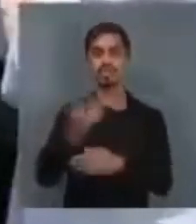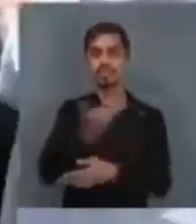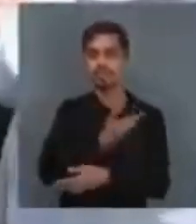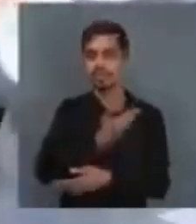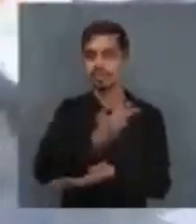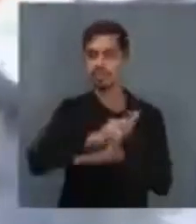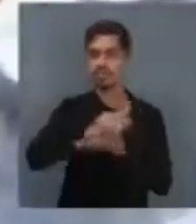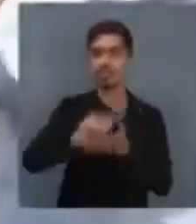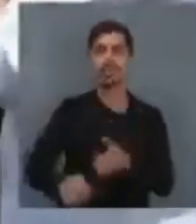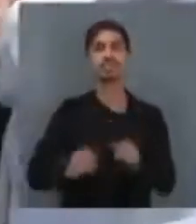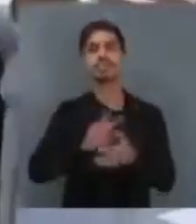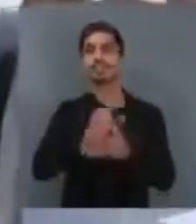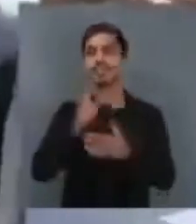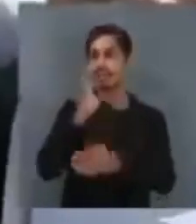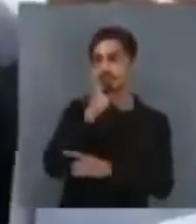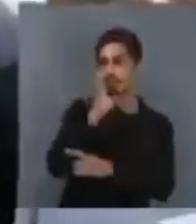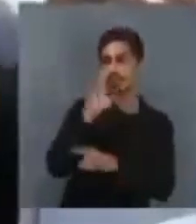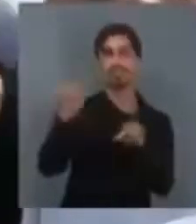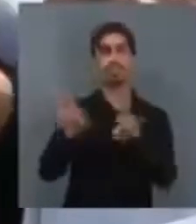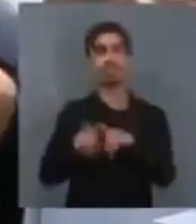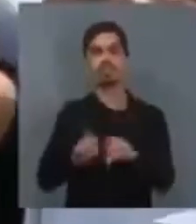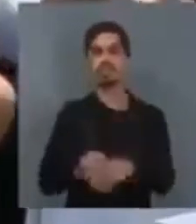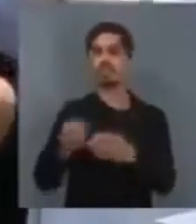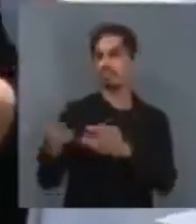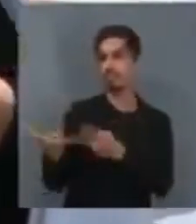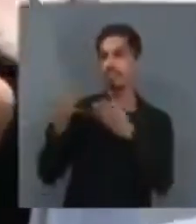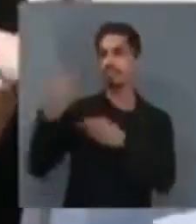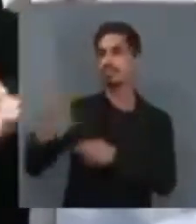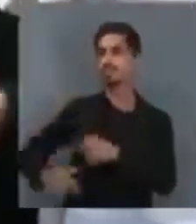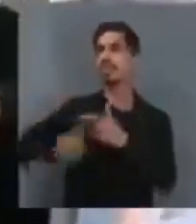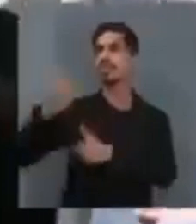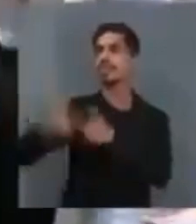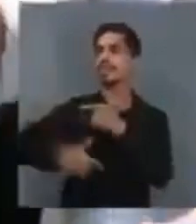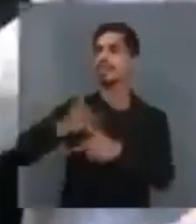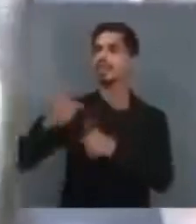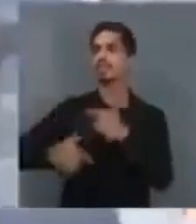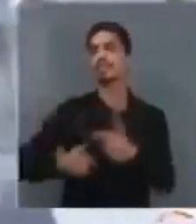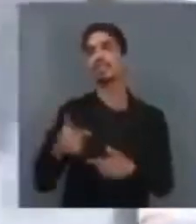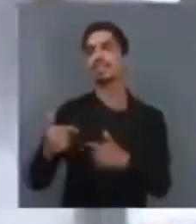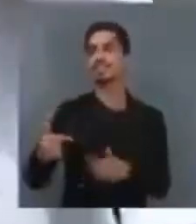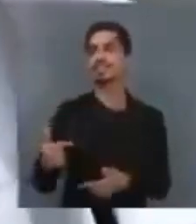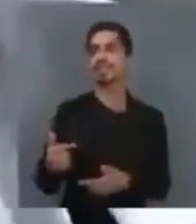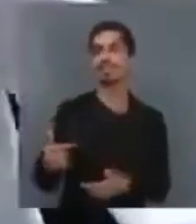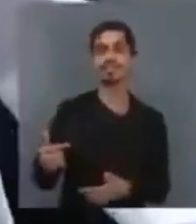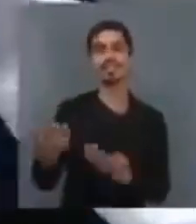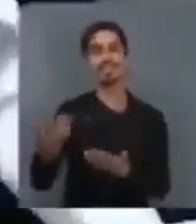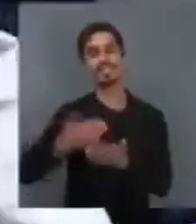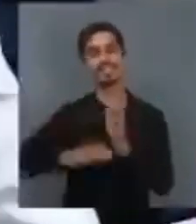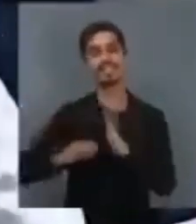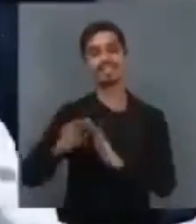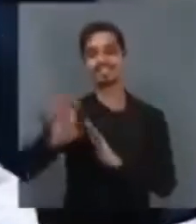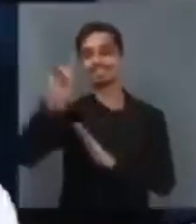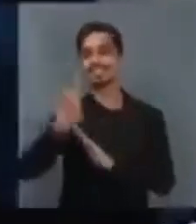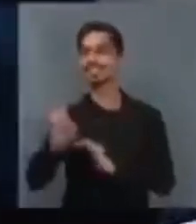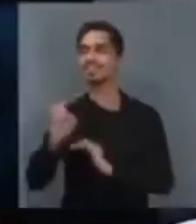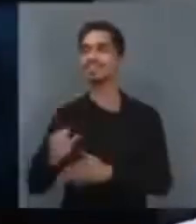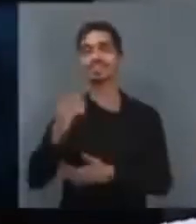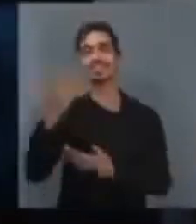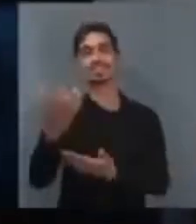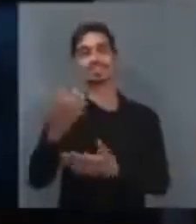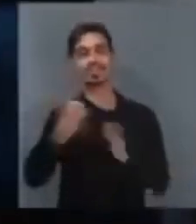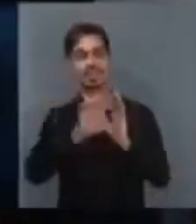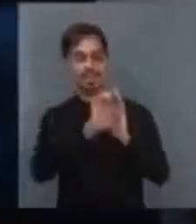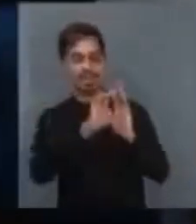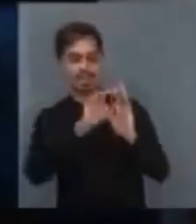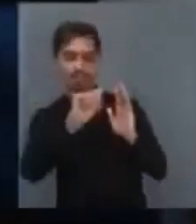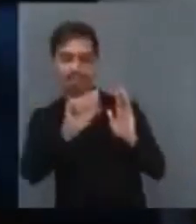muitos admiradores que reconhecem o seu legado de luta em defesa dos direitos da criança e do